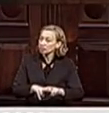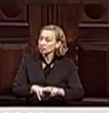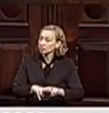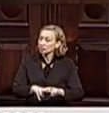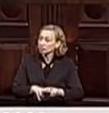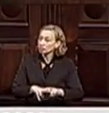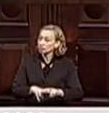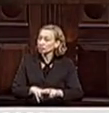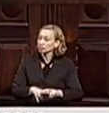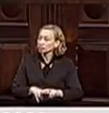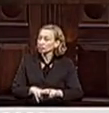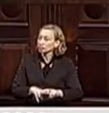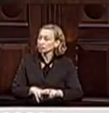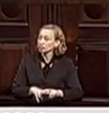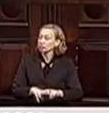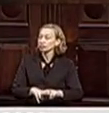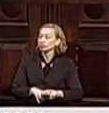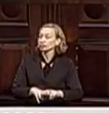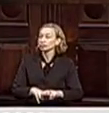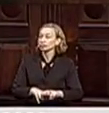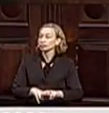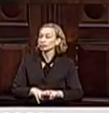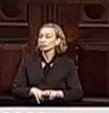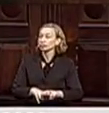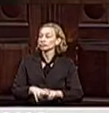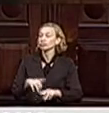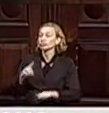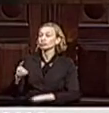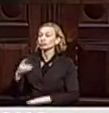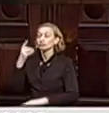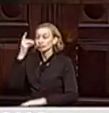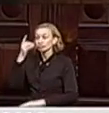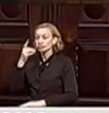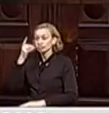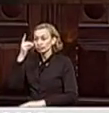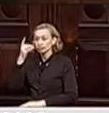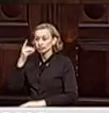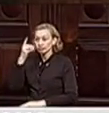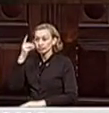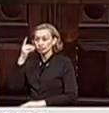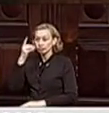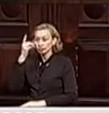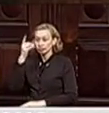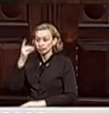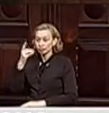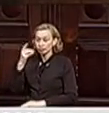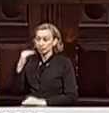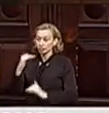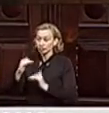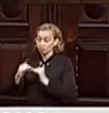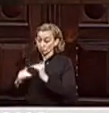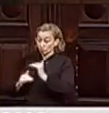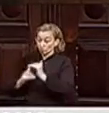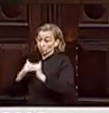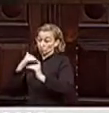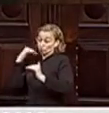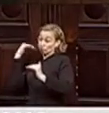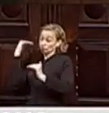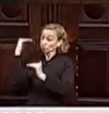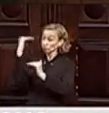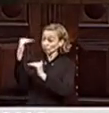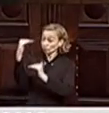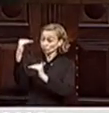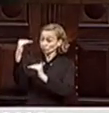dos Deputados o deputado que fosse alvo de uma exacerbação, de um